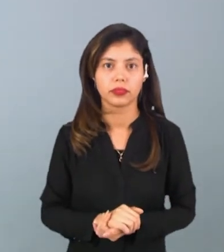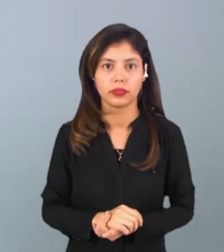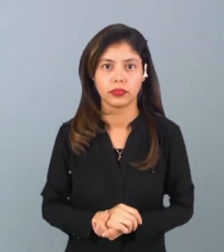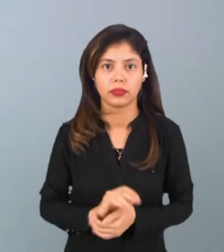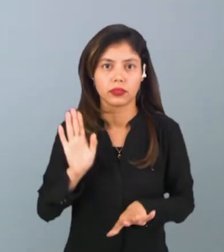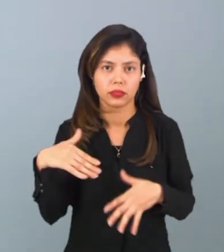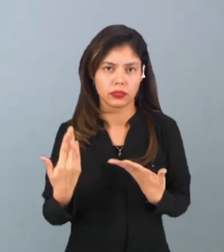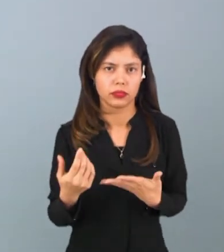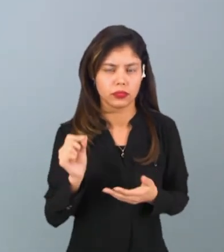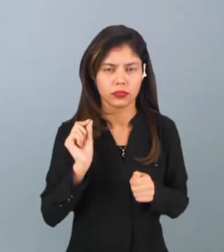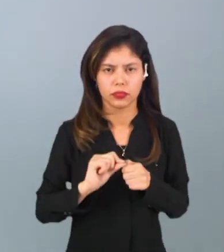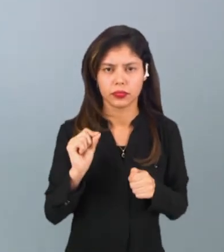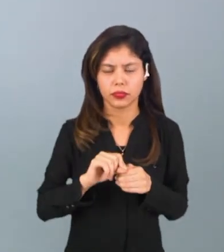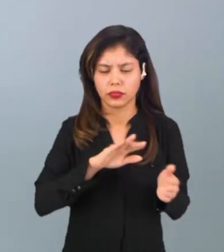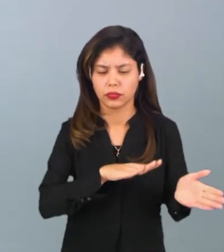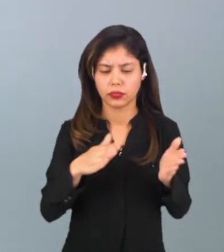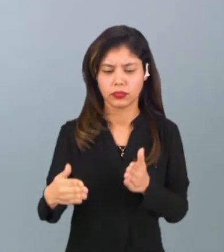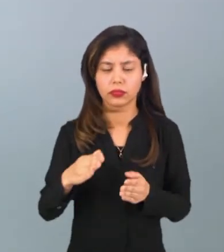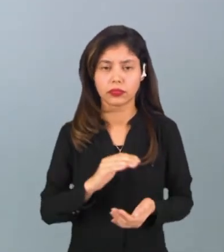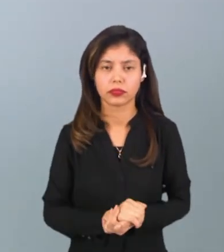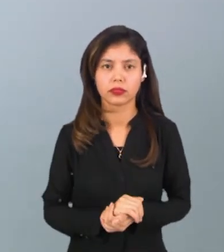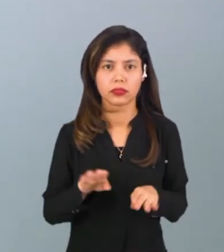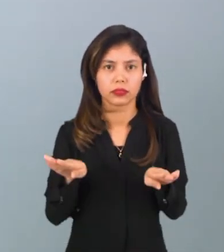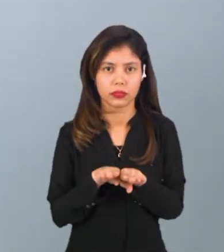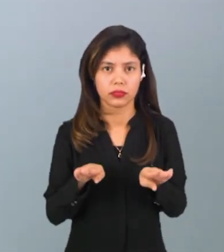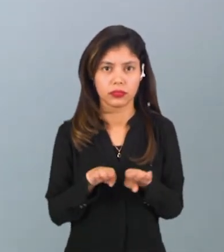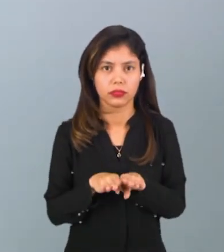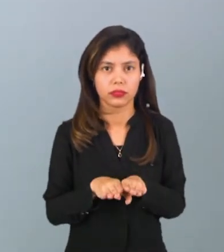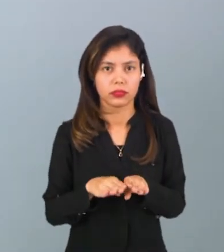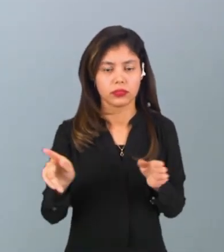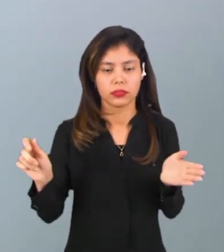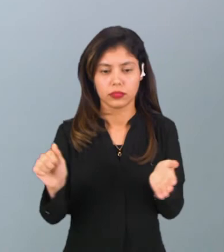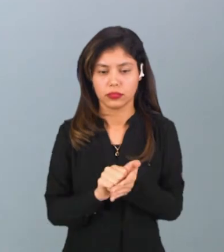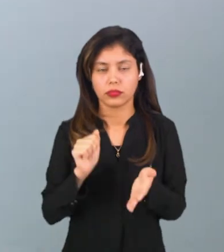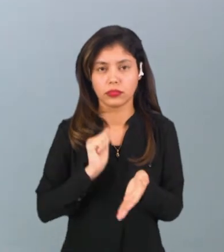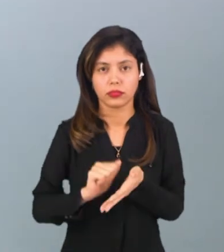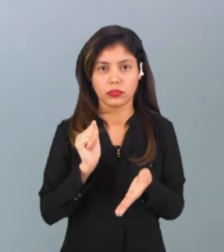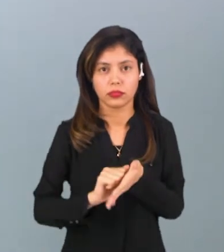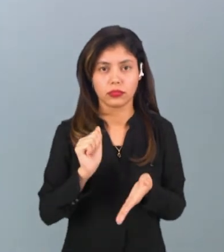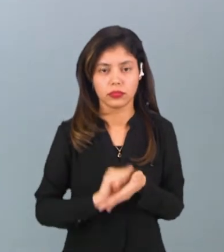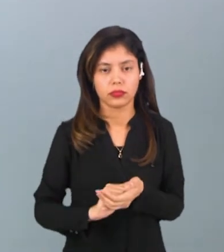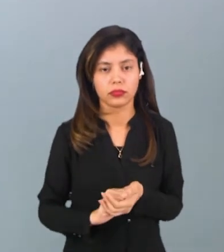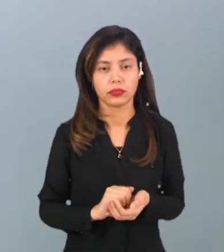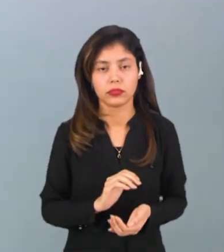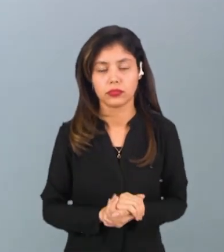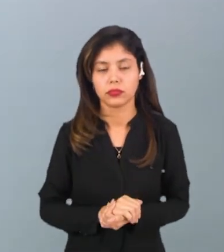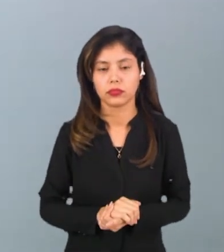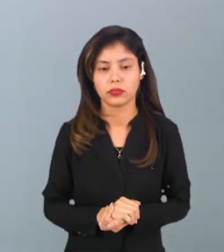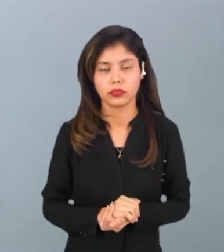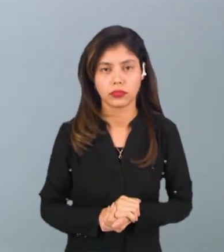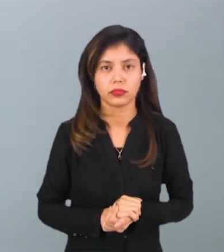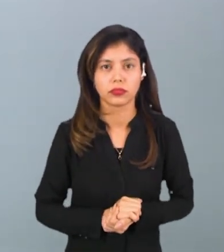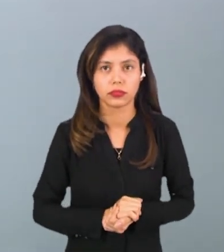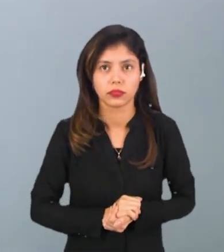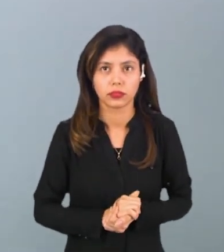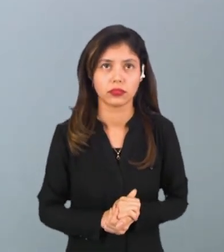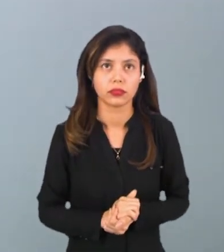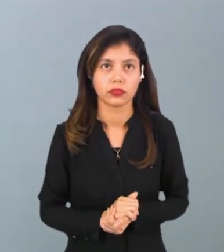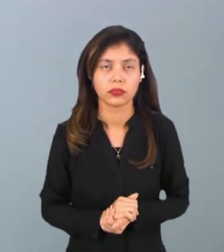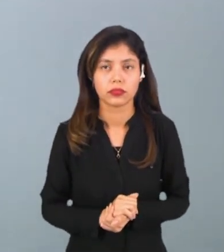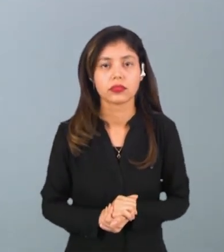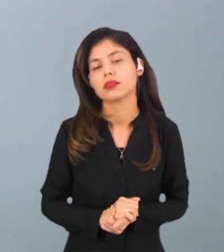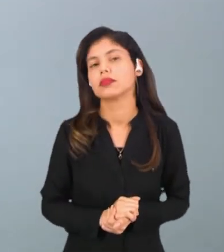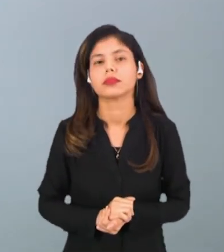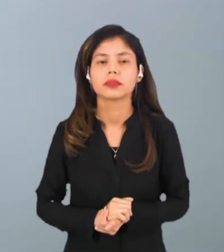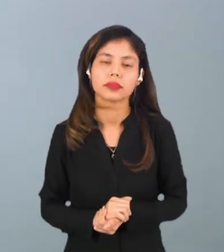faz parte da biografia, qual deles faz parte da autobiografia, quem expôs a sua